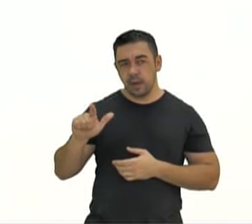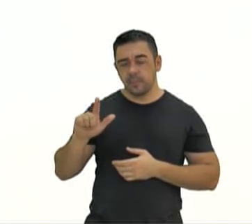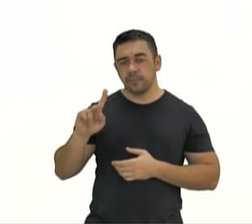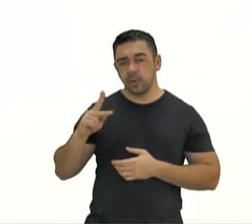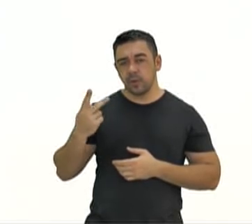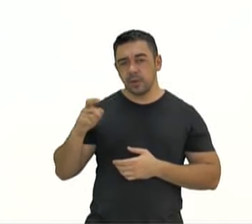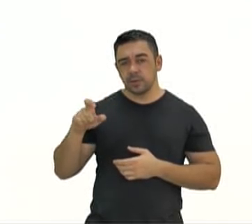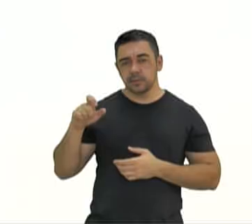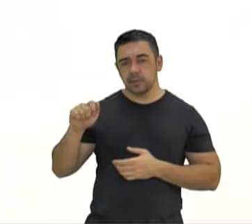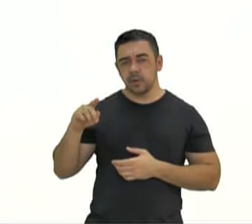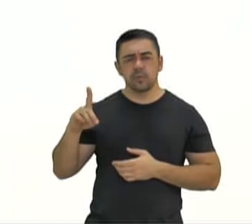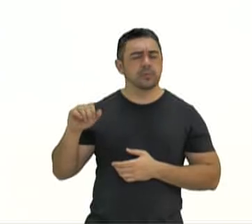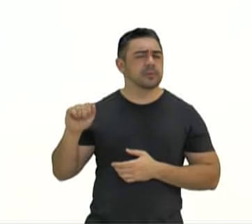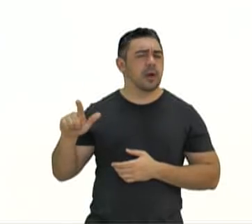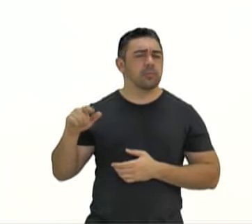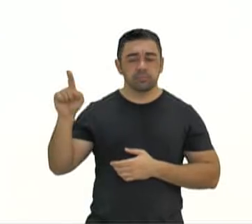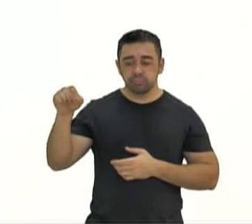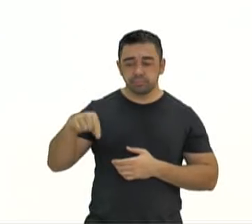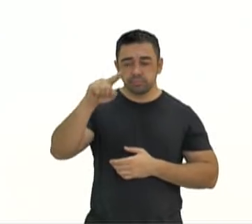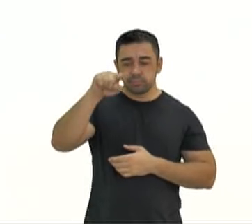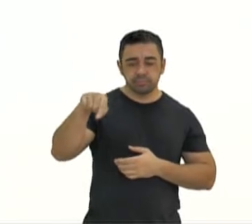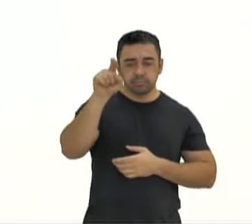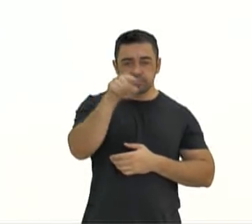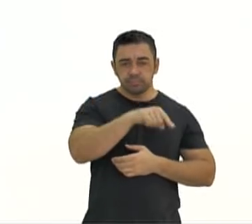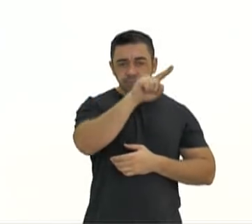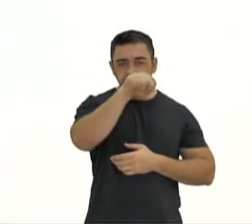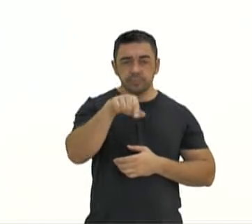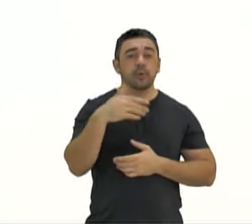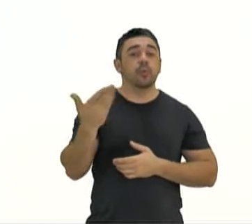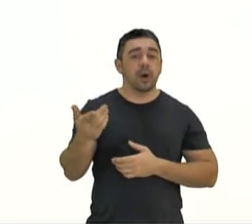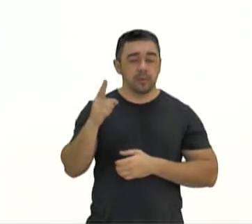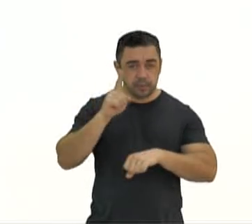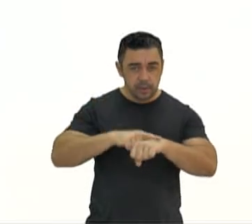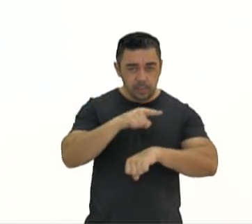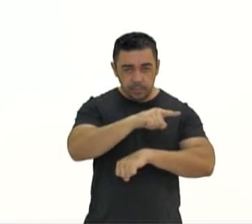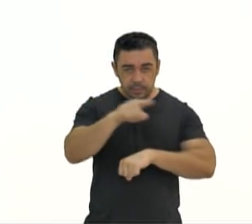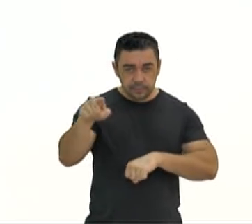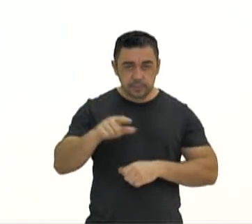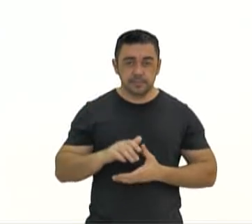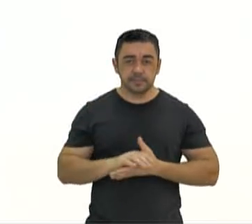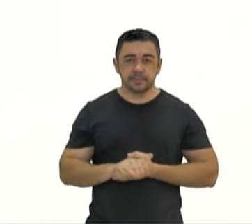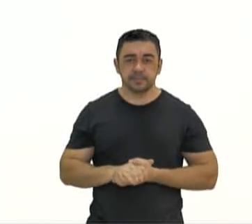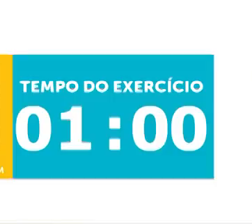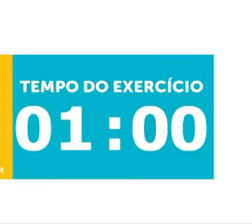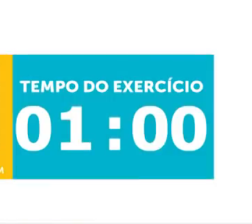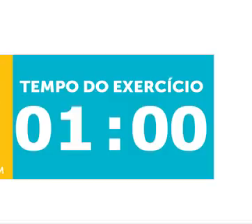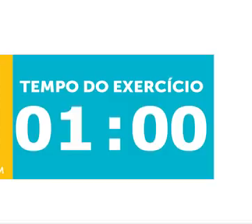ou pirâmide hexagonal? Qual desses aqui é cada um deles? Tempo para vocês.